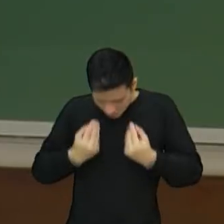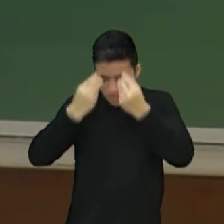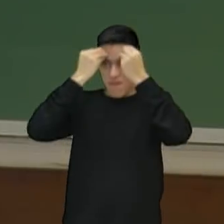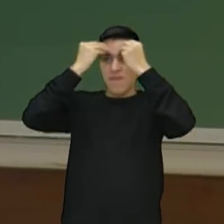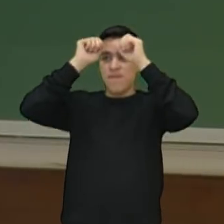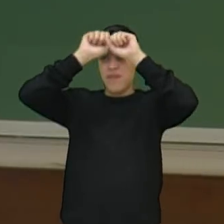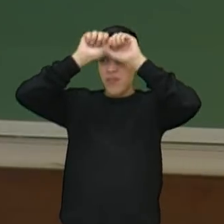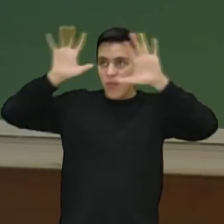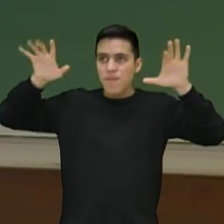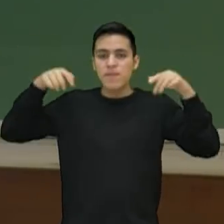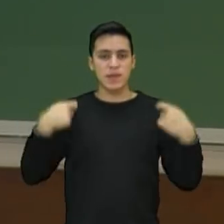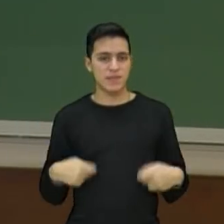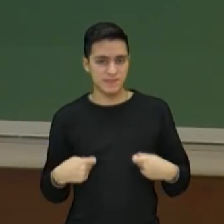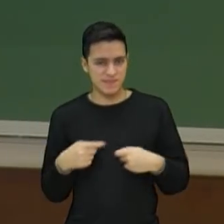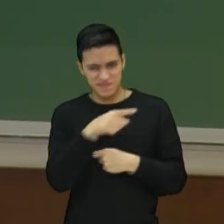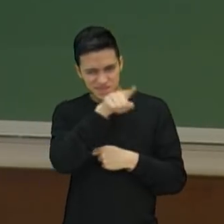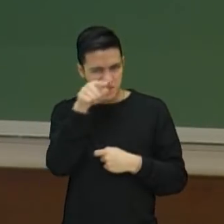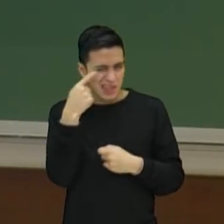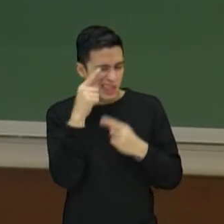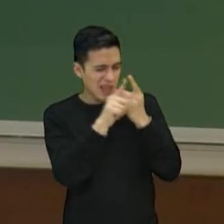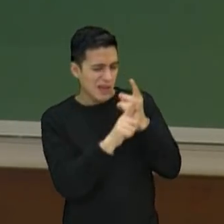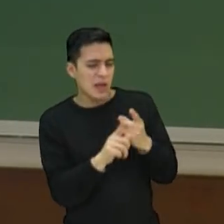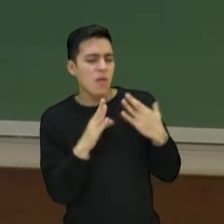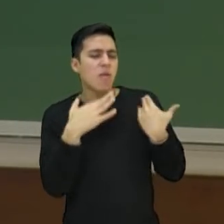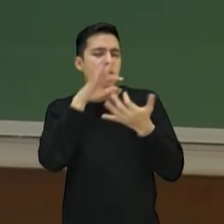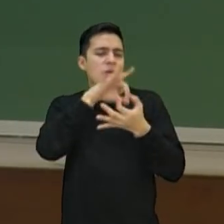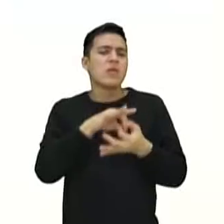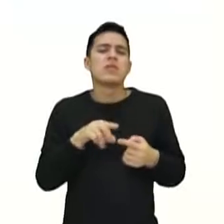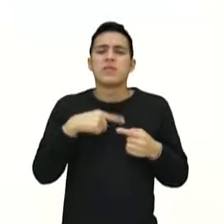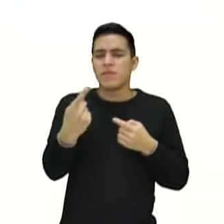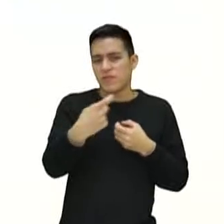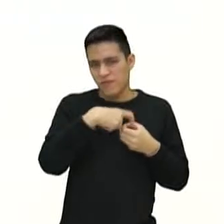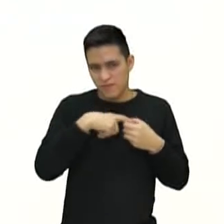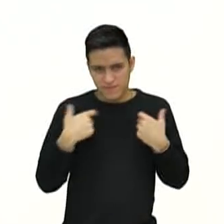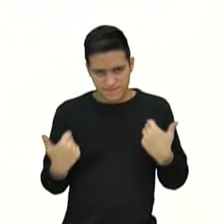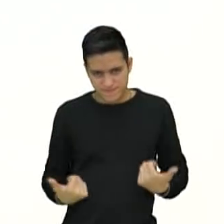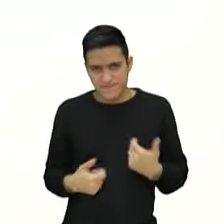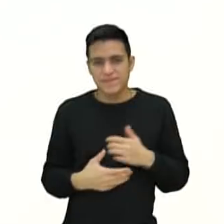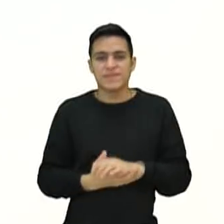gostaria de que vocês encontrassem as coesões aqui, daqui a pouco a gente volta.